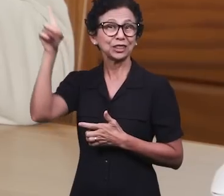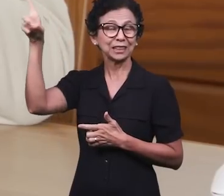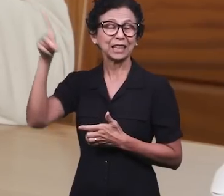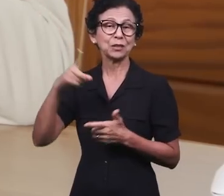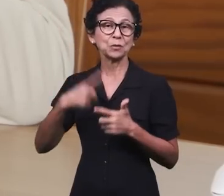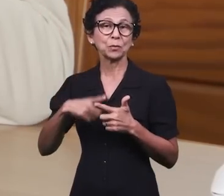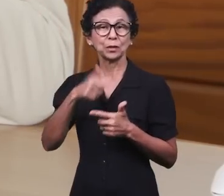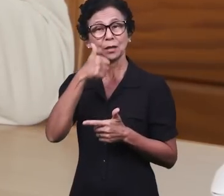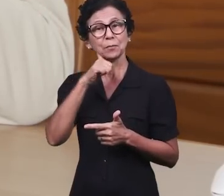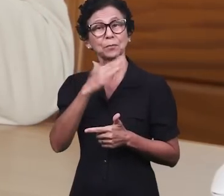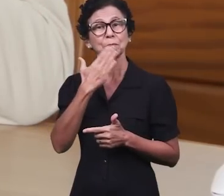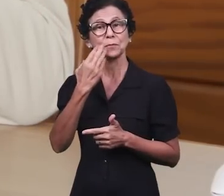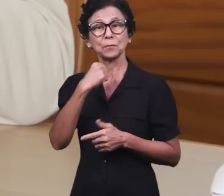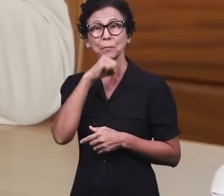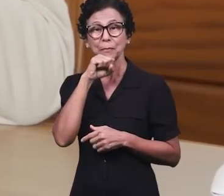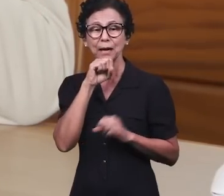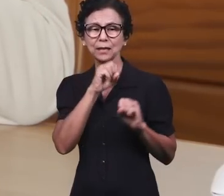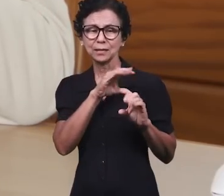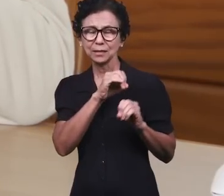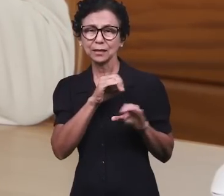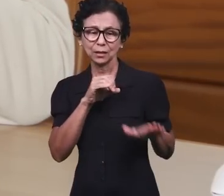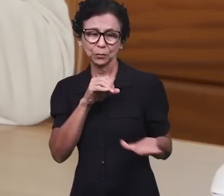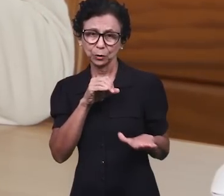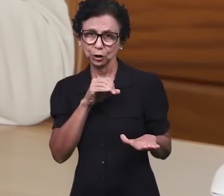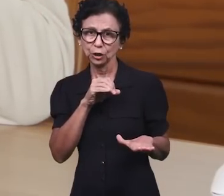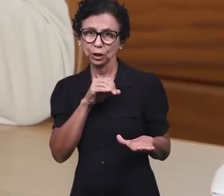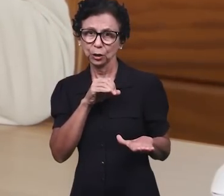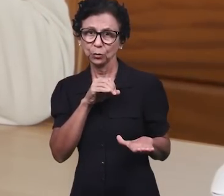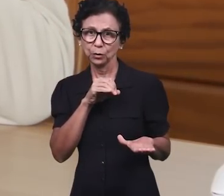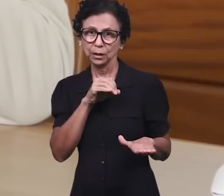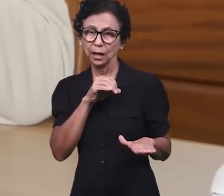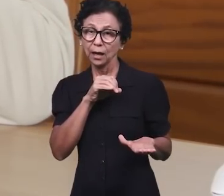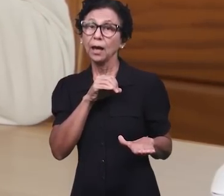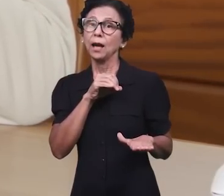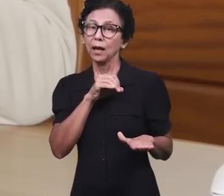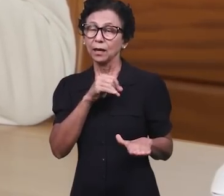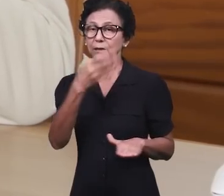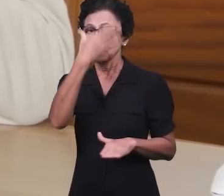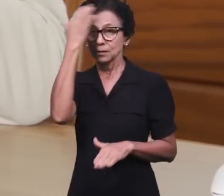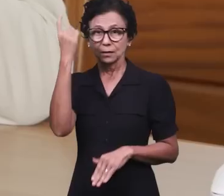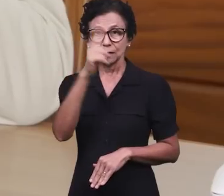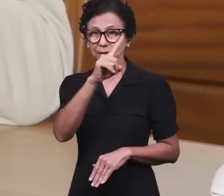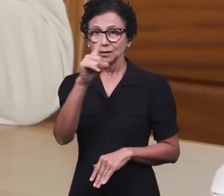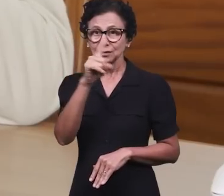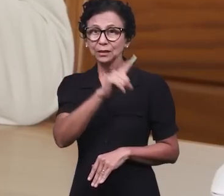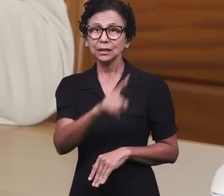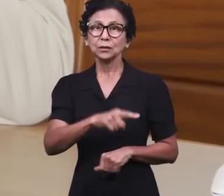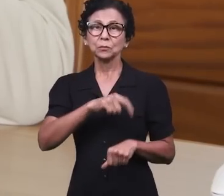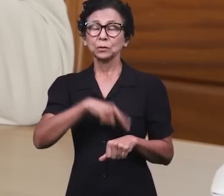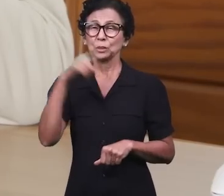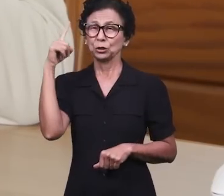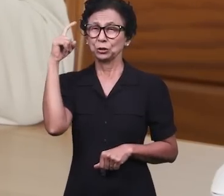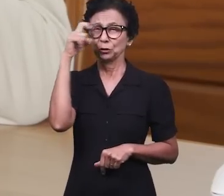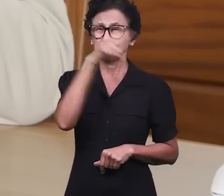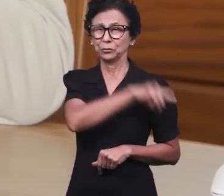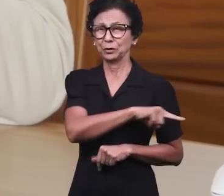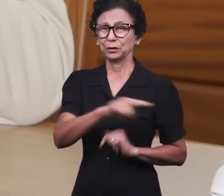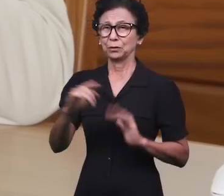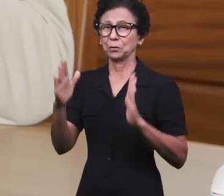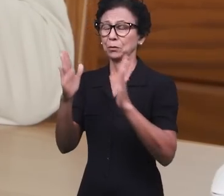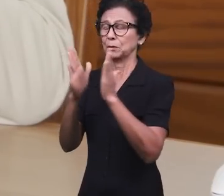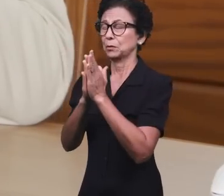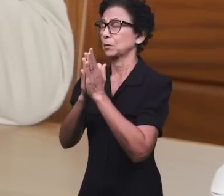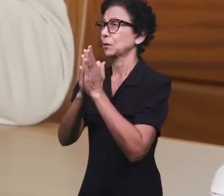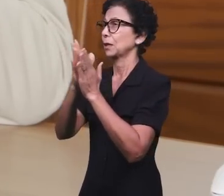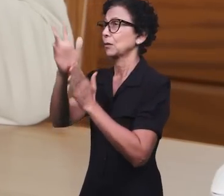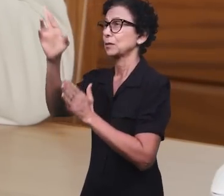uma vida sem crer em nada, mas a herança que os seus pais deixaram ficou nele. E fez oração a Deus e aplacou